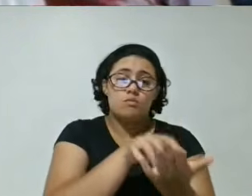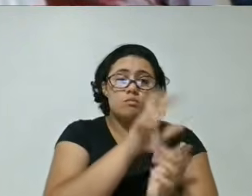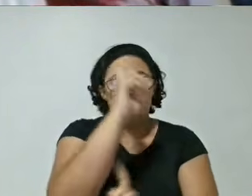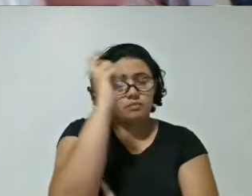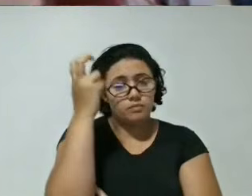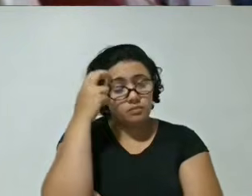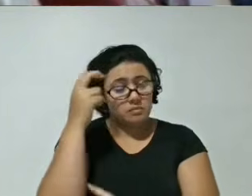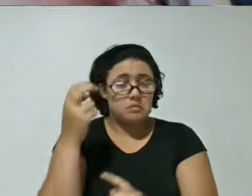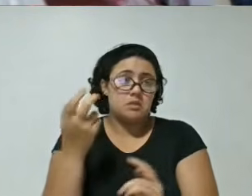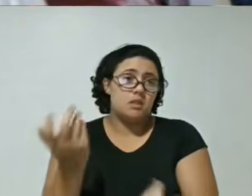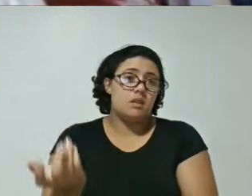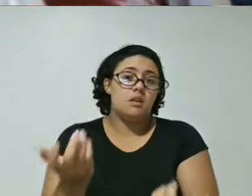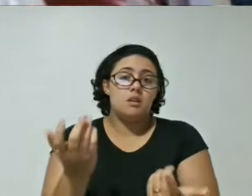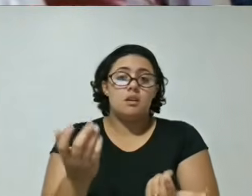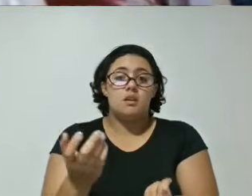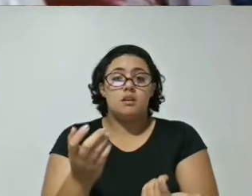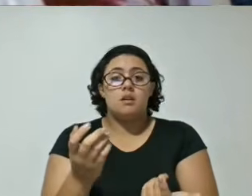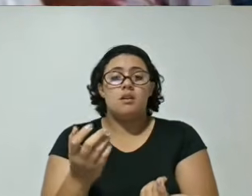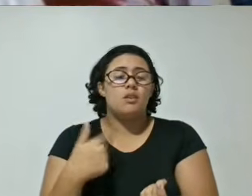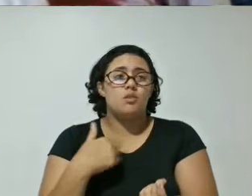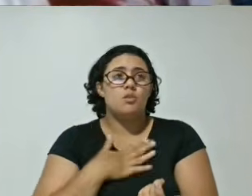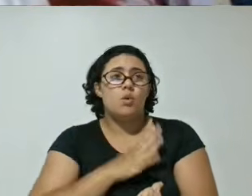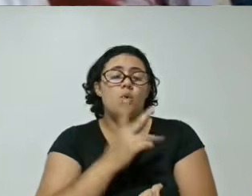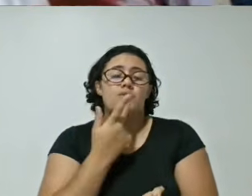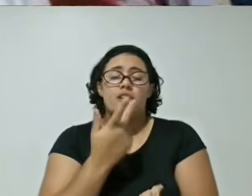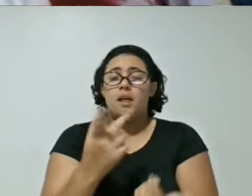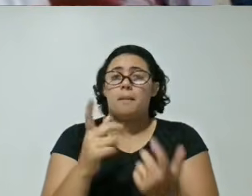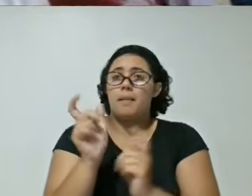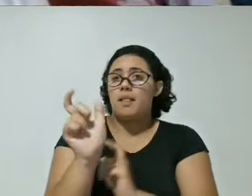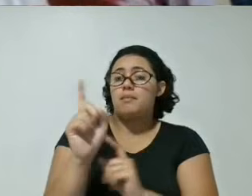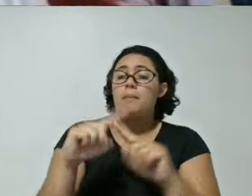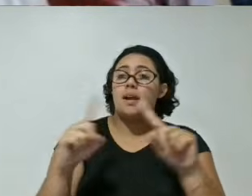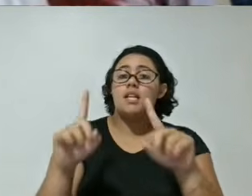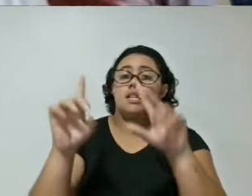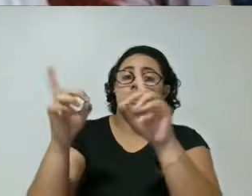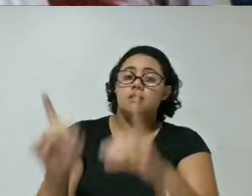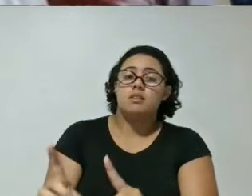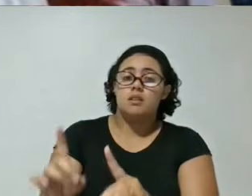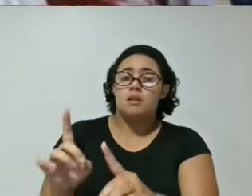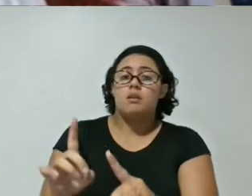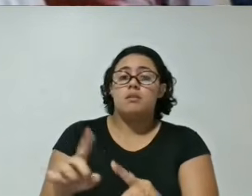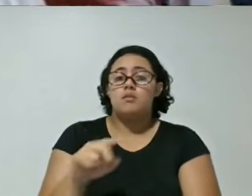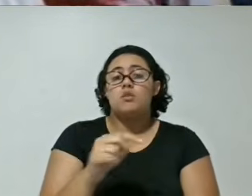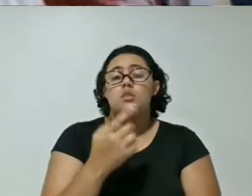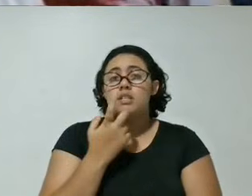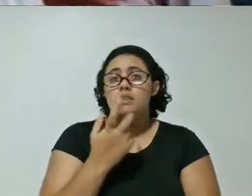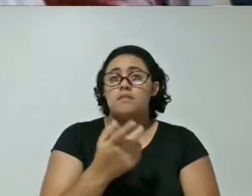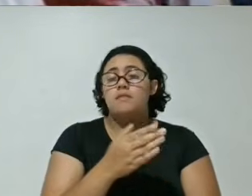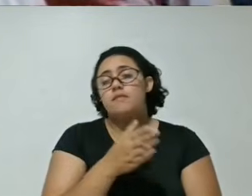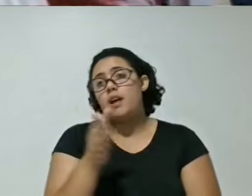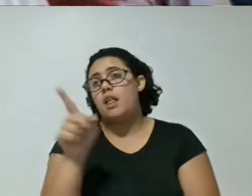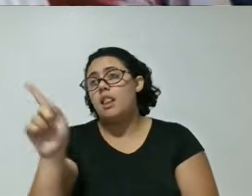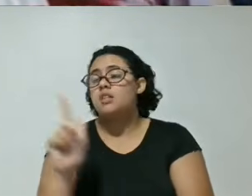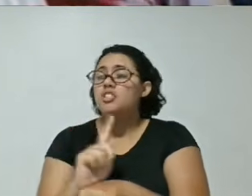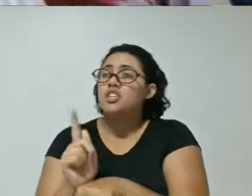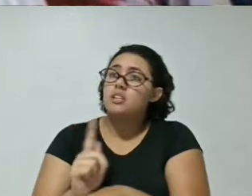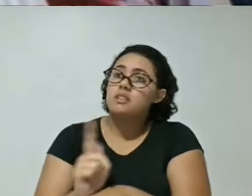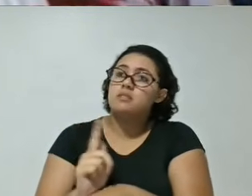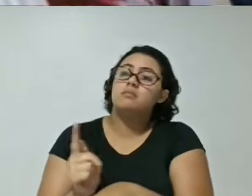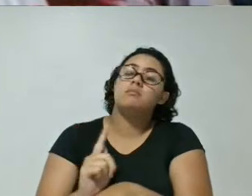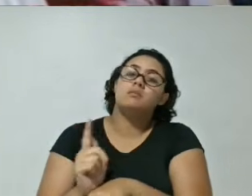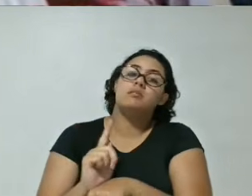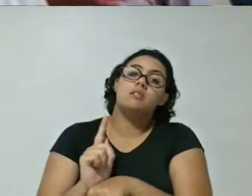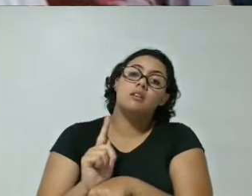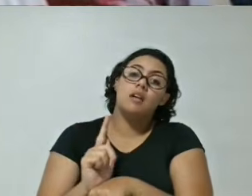vamos dizer, não gostaria de usar a palavra deficiência, mas como você mesmo pontuou, você vai para a gerência e aí abre